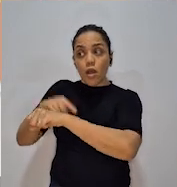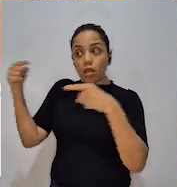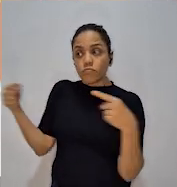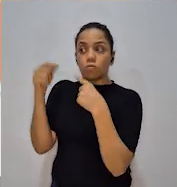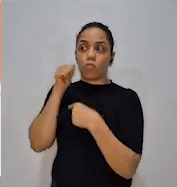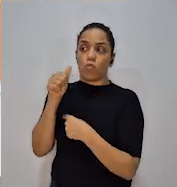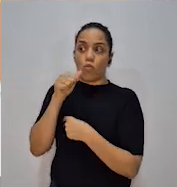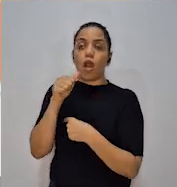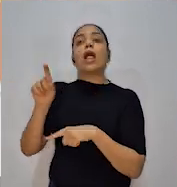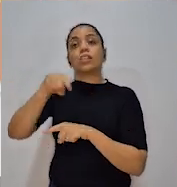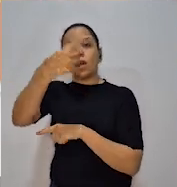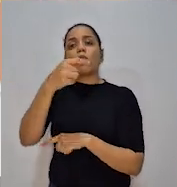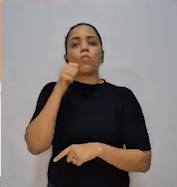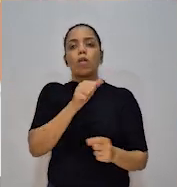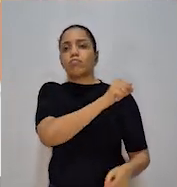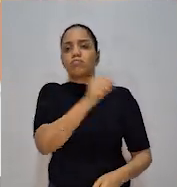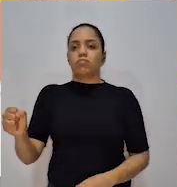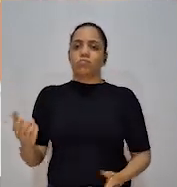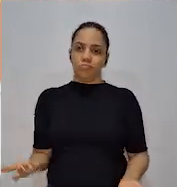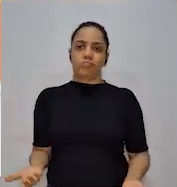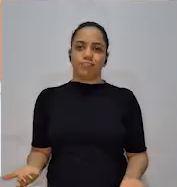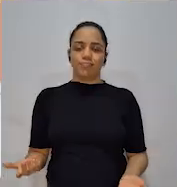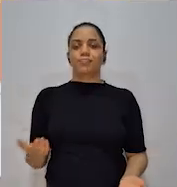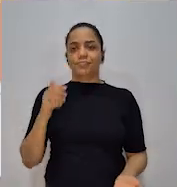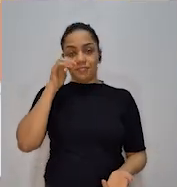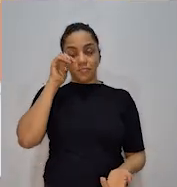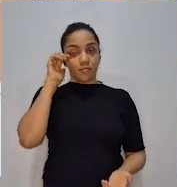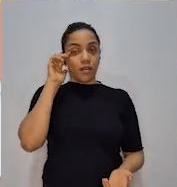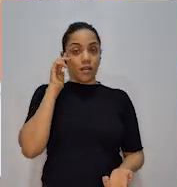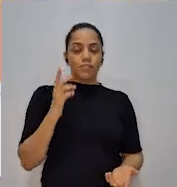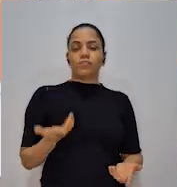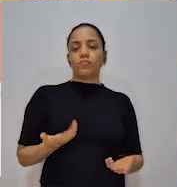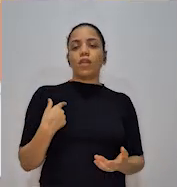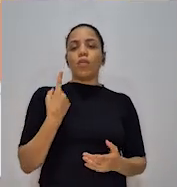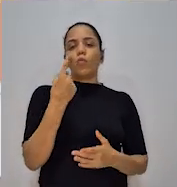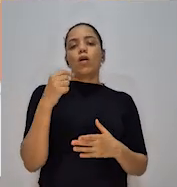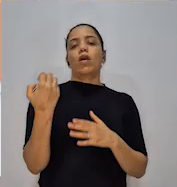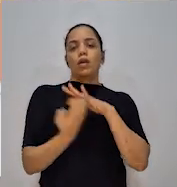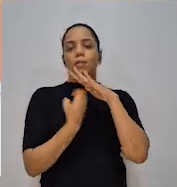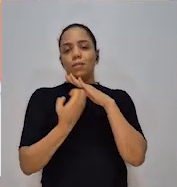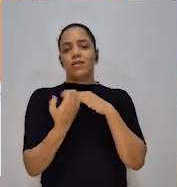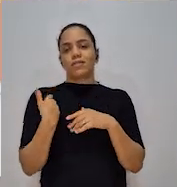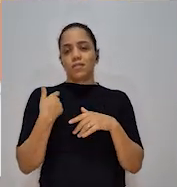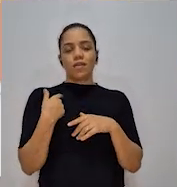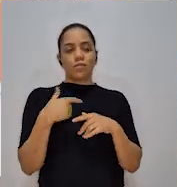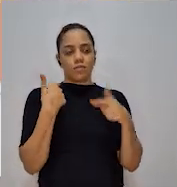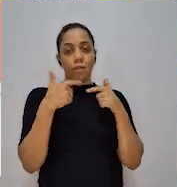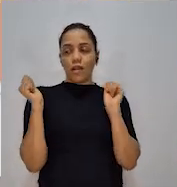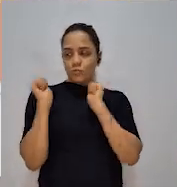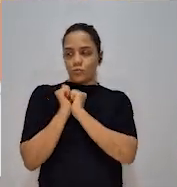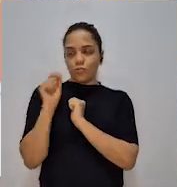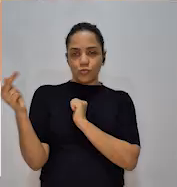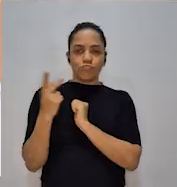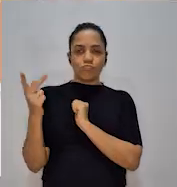Eu quero ter mais mulheres. Tem uma empresa com quem a gente trabalha, não tem problema eu falar o nome, porque é uma empresa